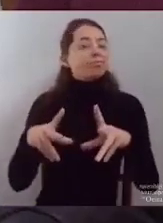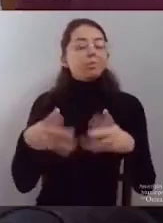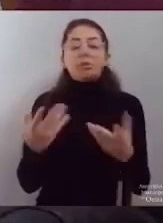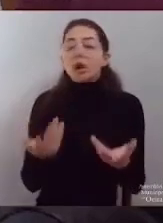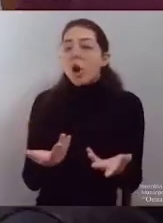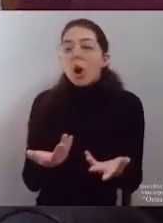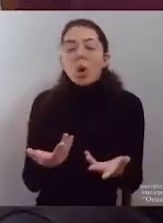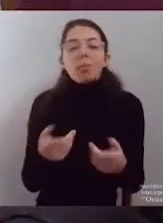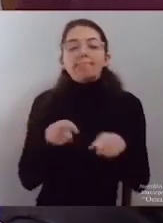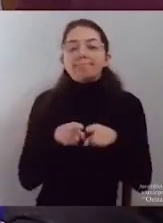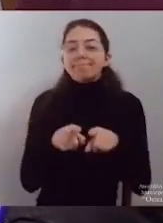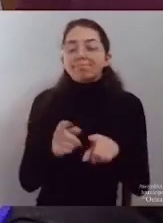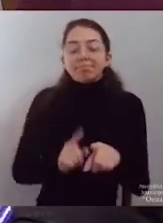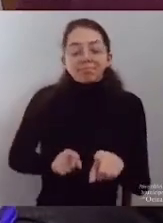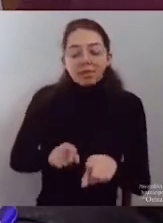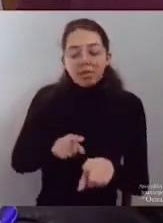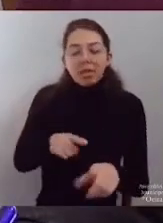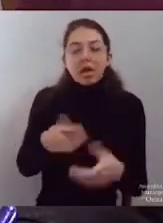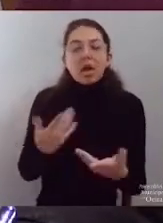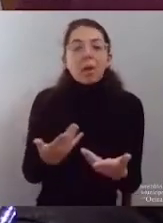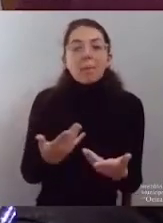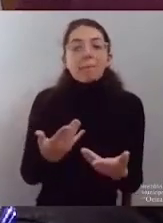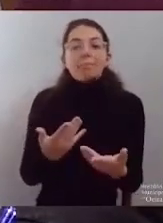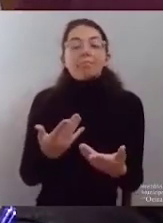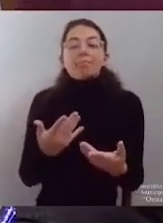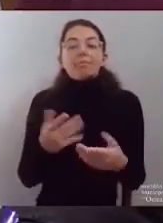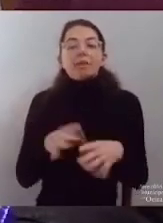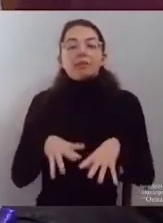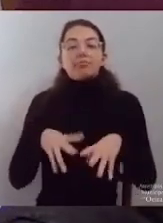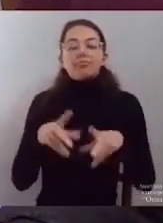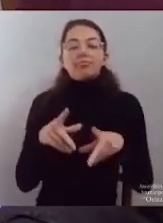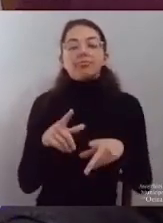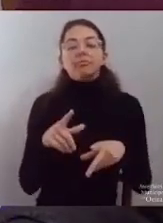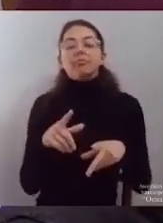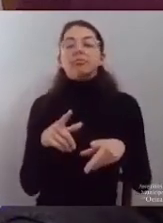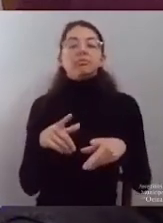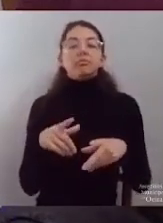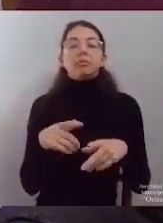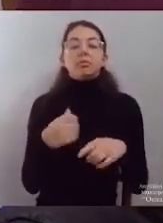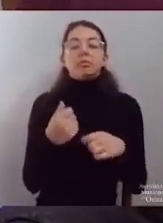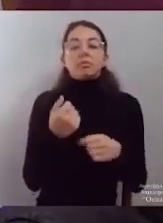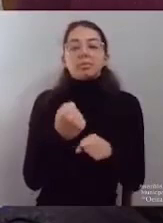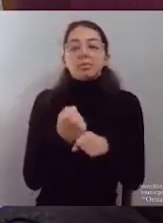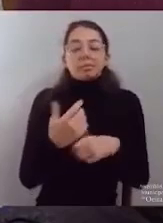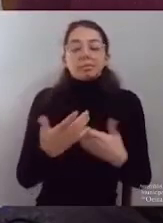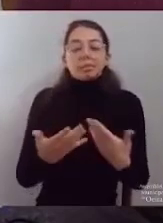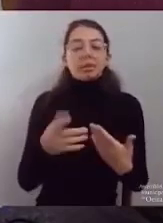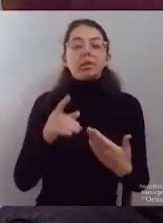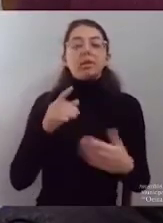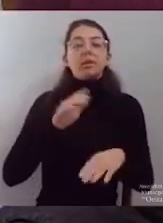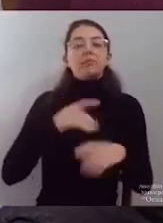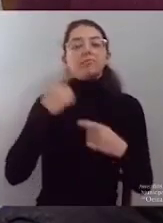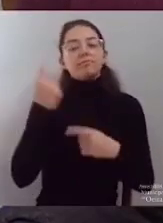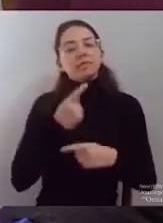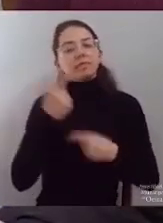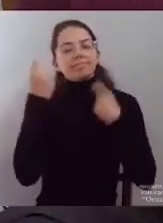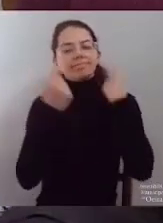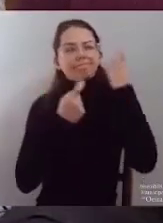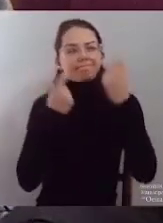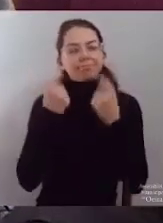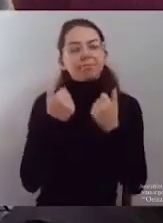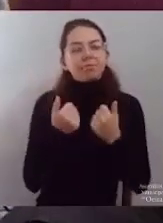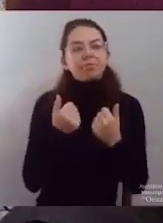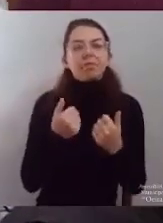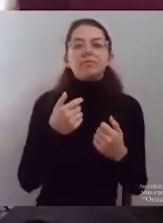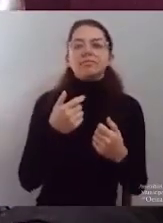será o mesmo que a Leme e da Habitágua? Não será que estamos na altura de proceder a uma reflexão séria quanto à sua existência, natureza